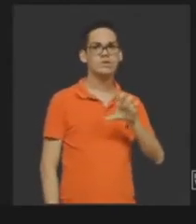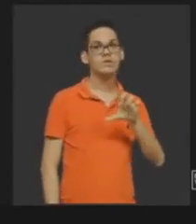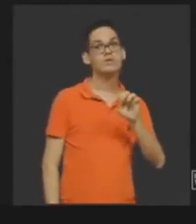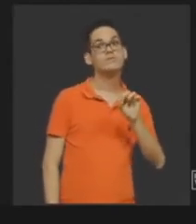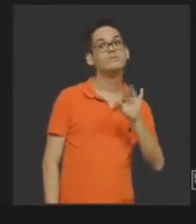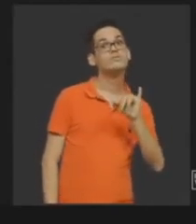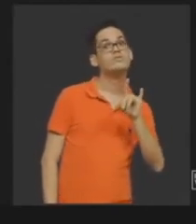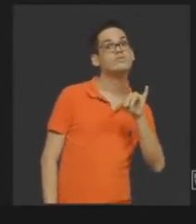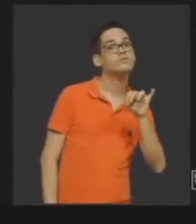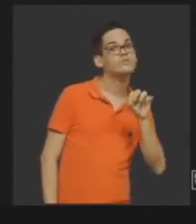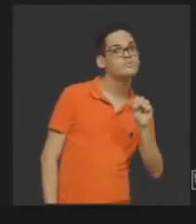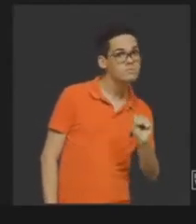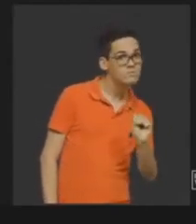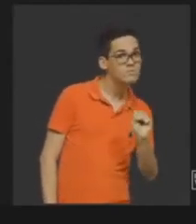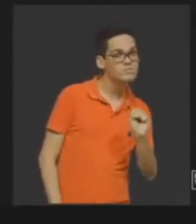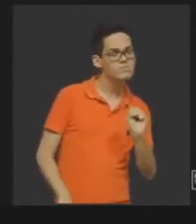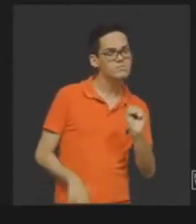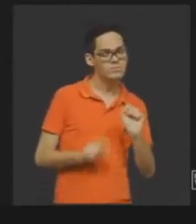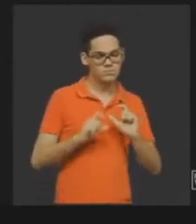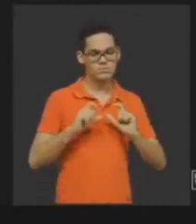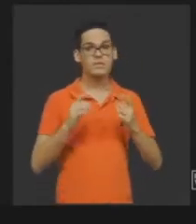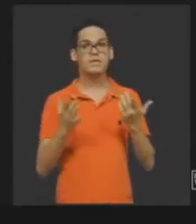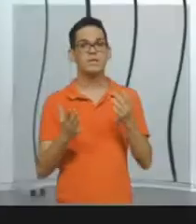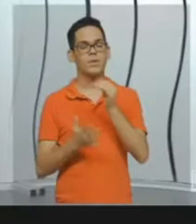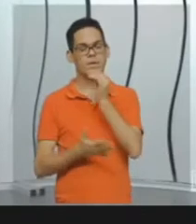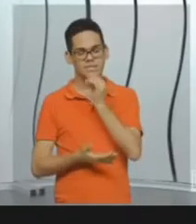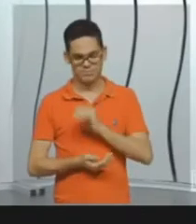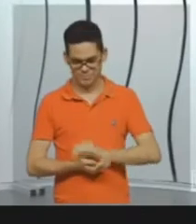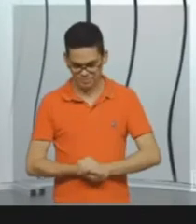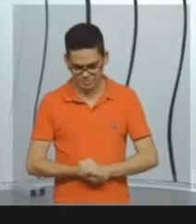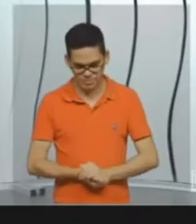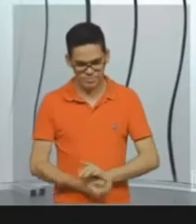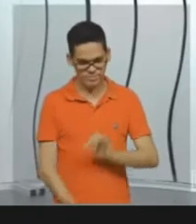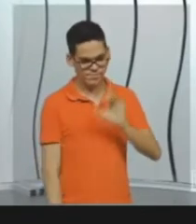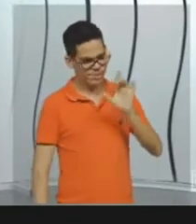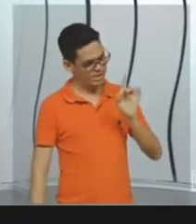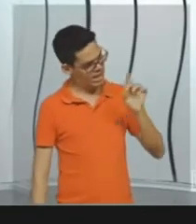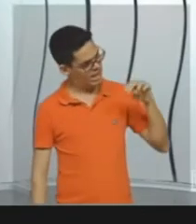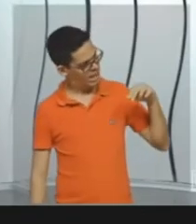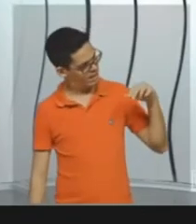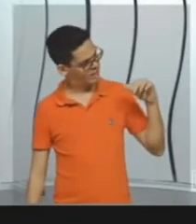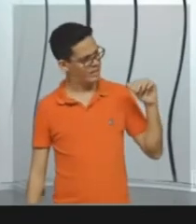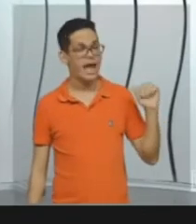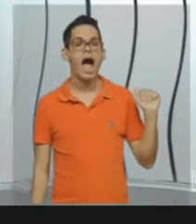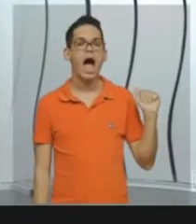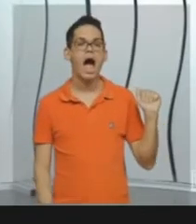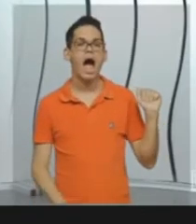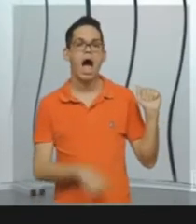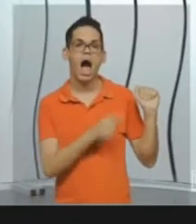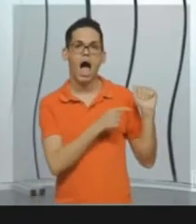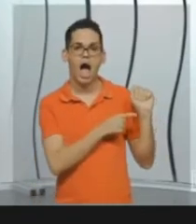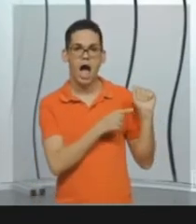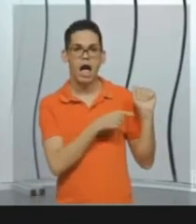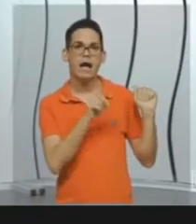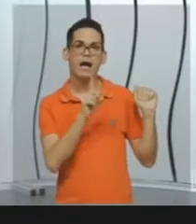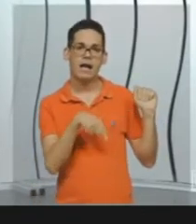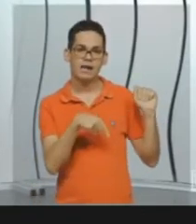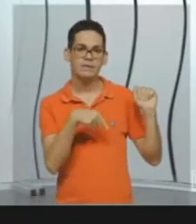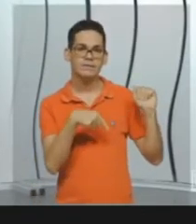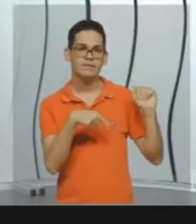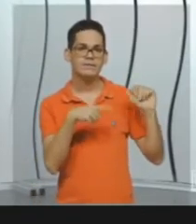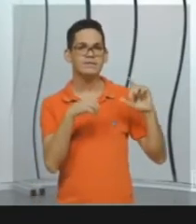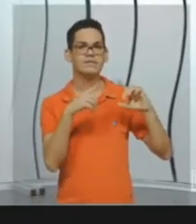é formado a partir de uma cadeia molde de DNA. O que é isso? Você tem lá uma fita de DNA, uma cadeia de